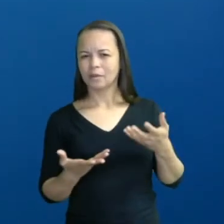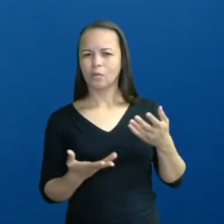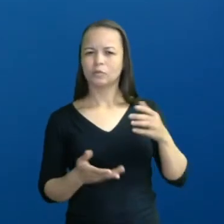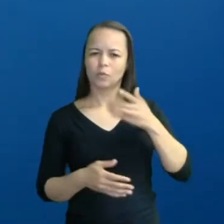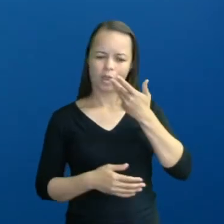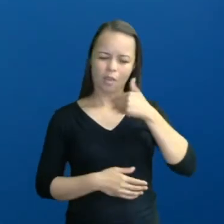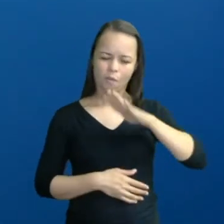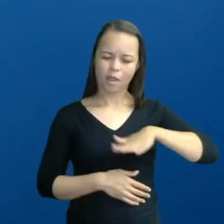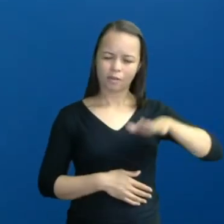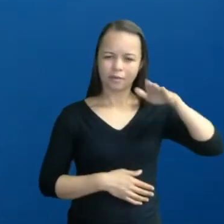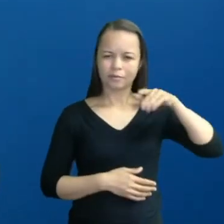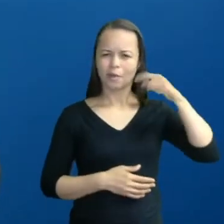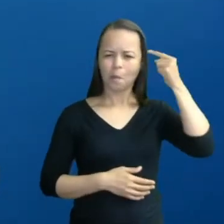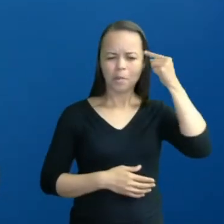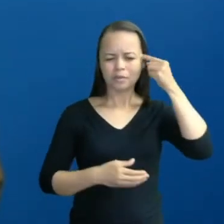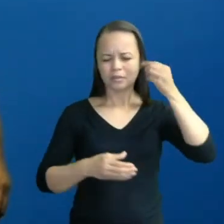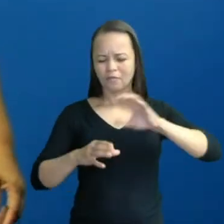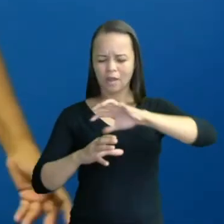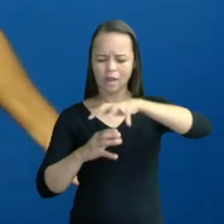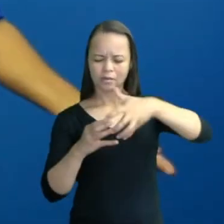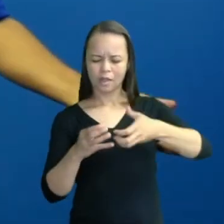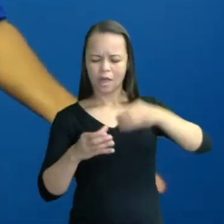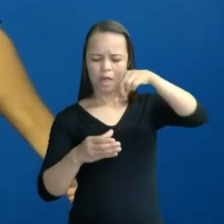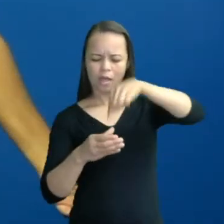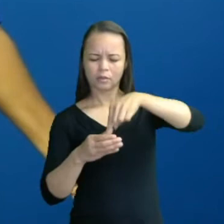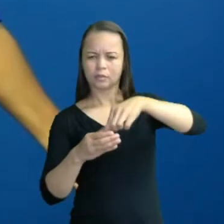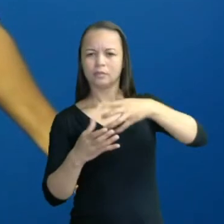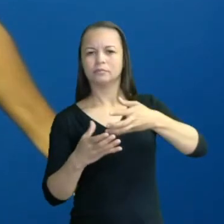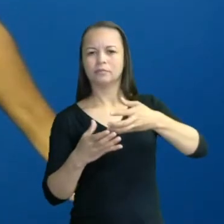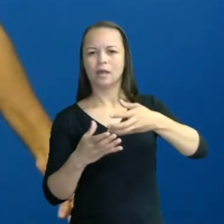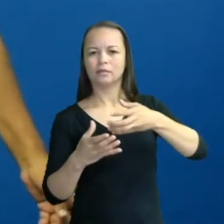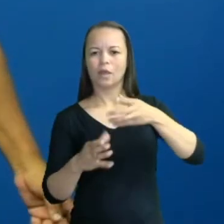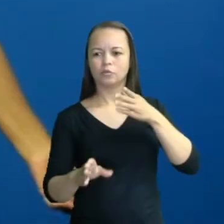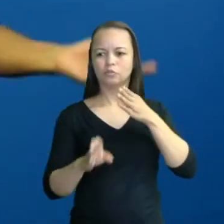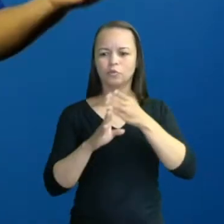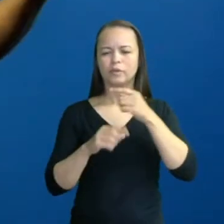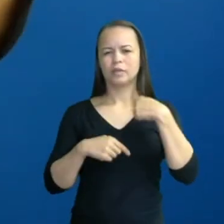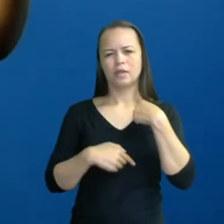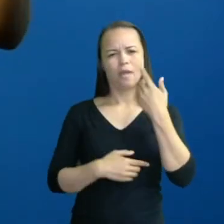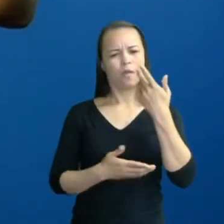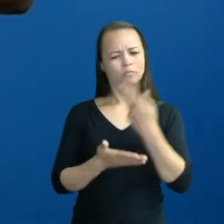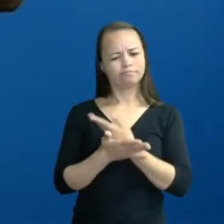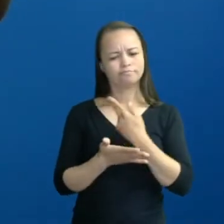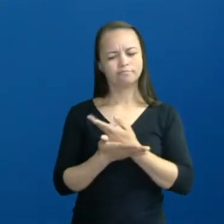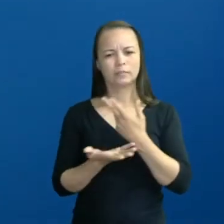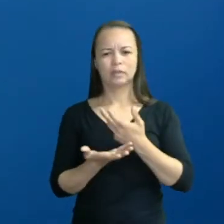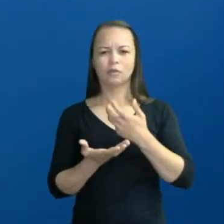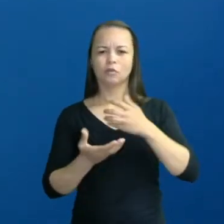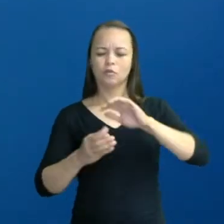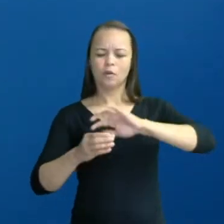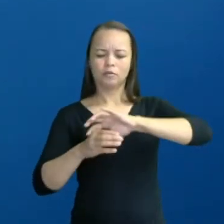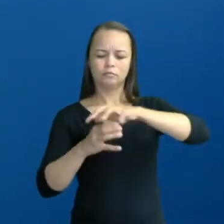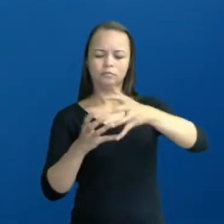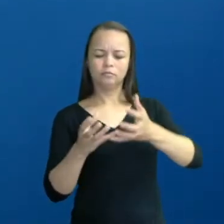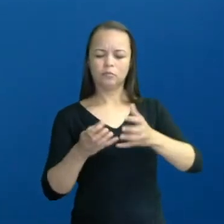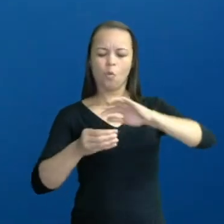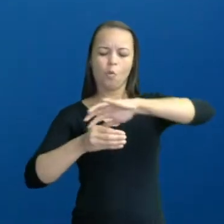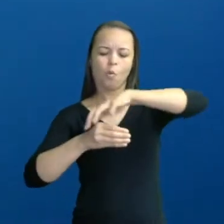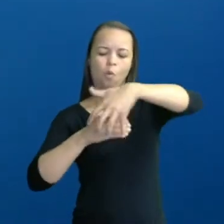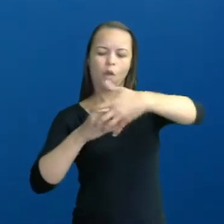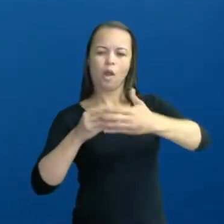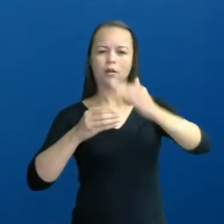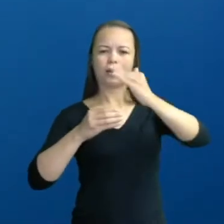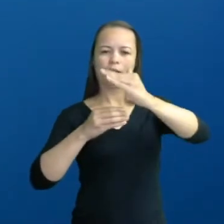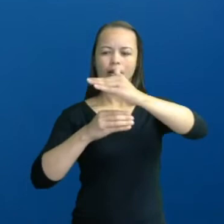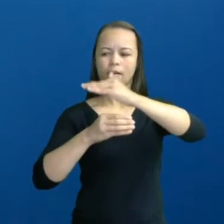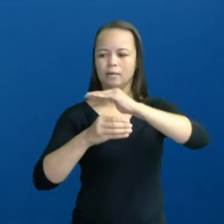pensava assim. Até eu descobrir que eu estava errada. Nós moramos em cima. Isso mesmo, como